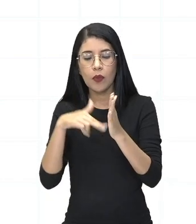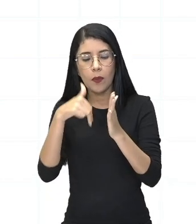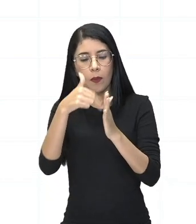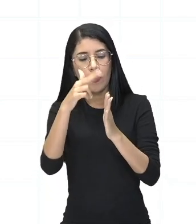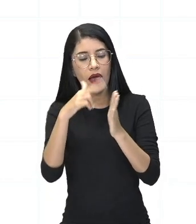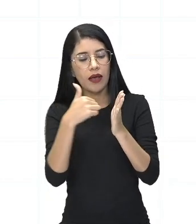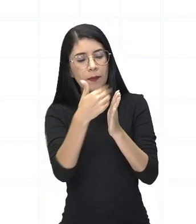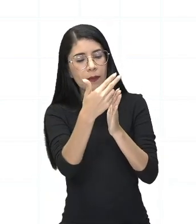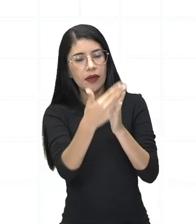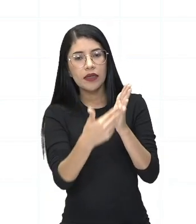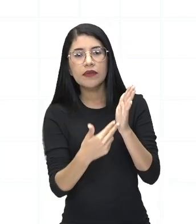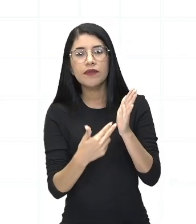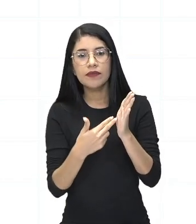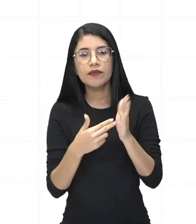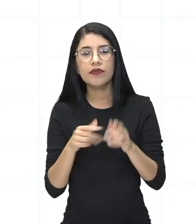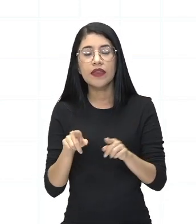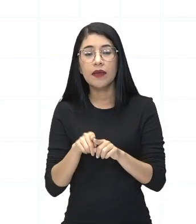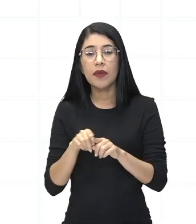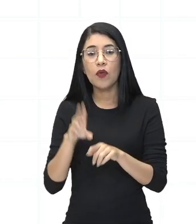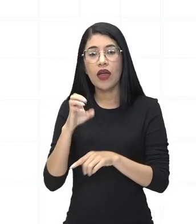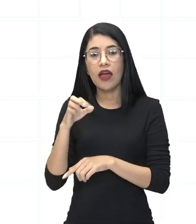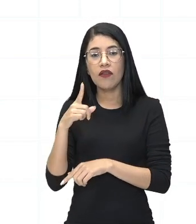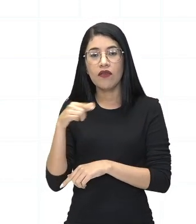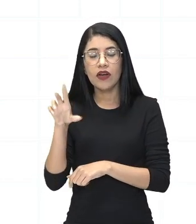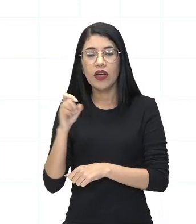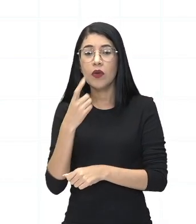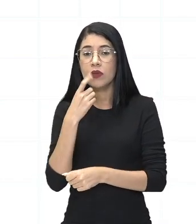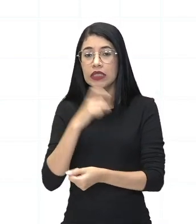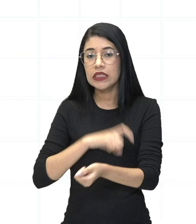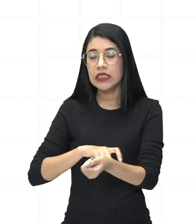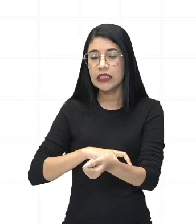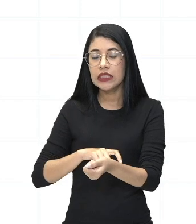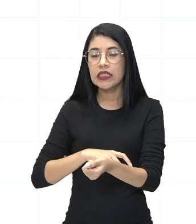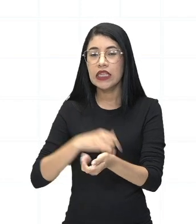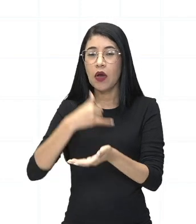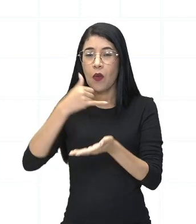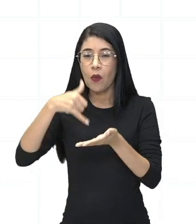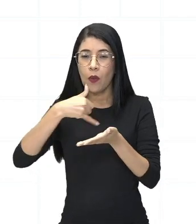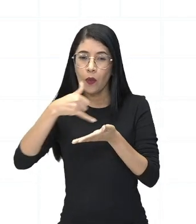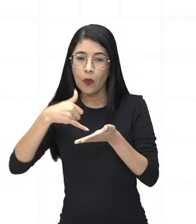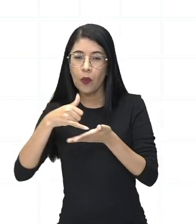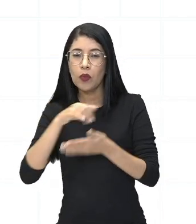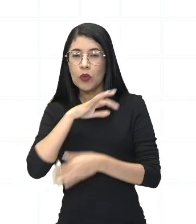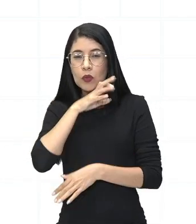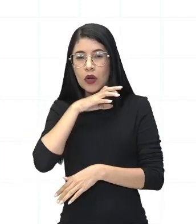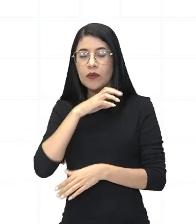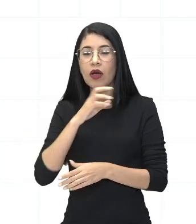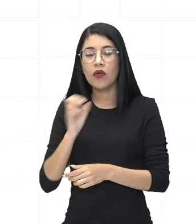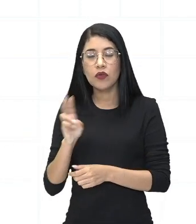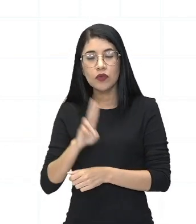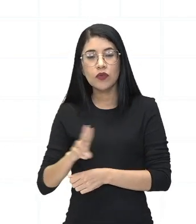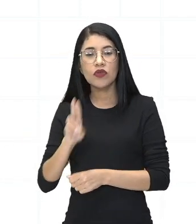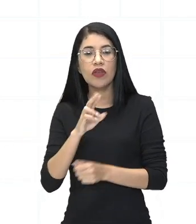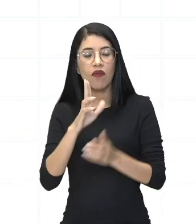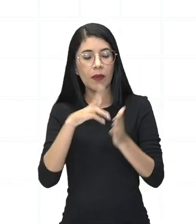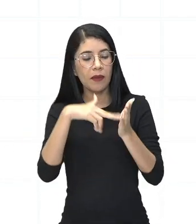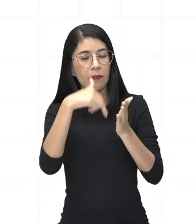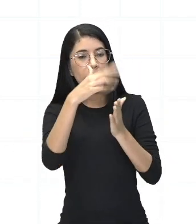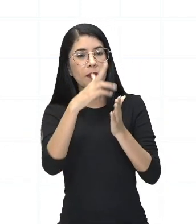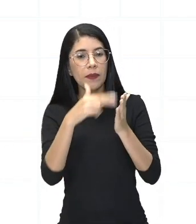e desenhar, carvão, sangue, gordura animal como material de pintura